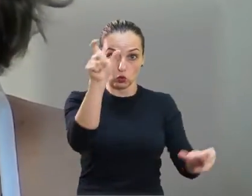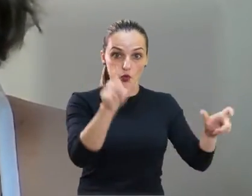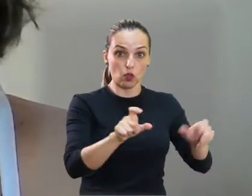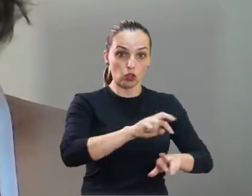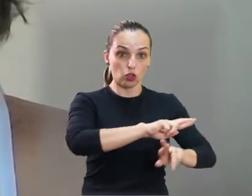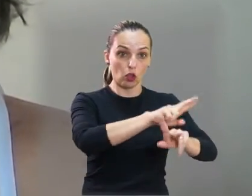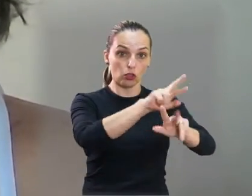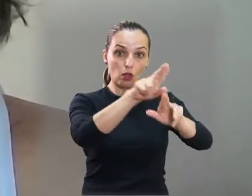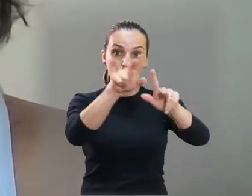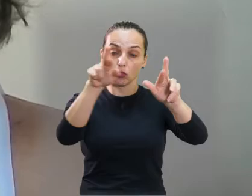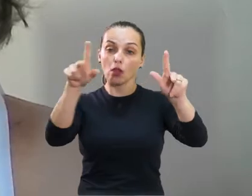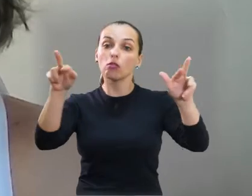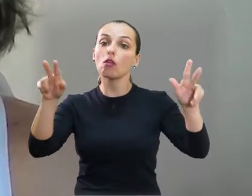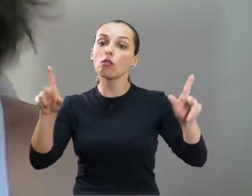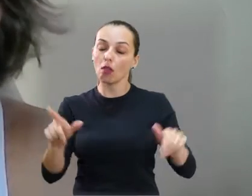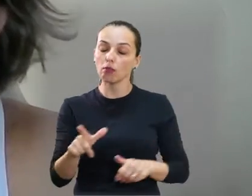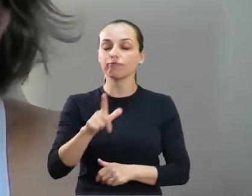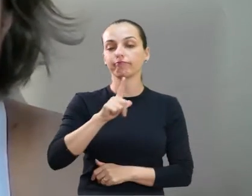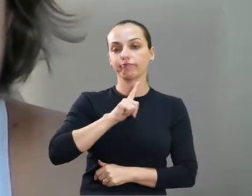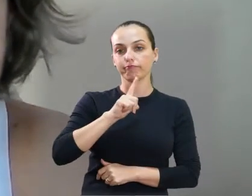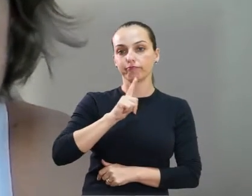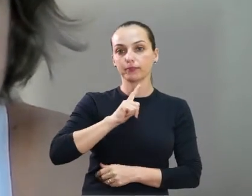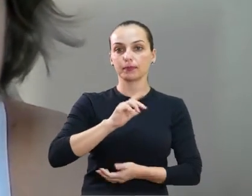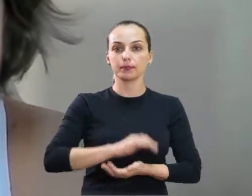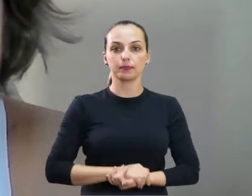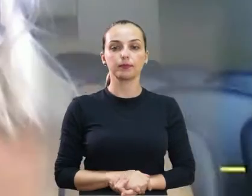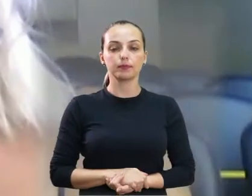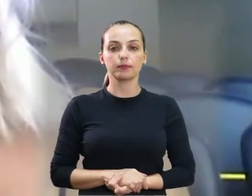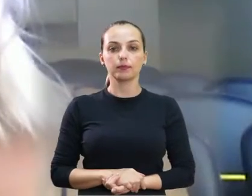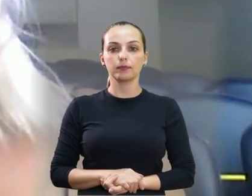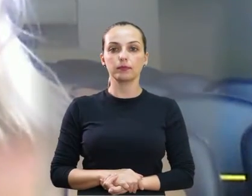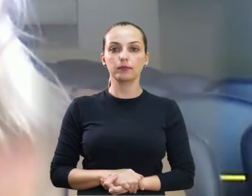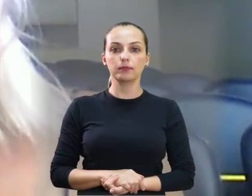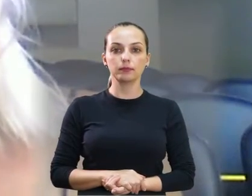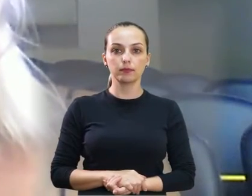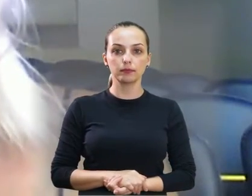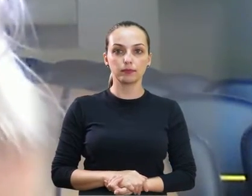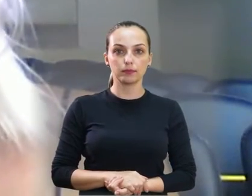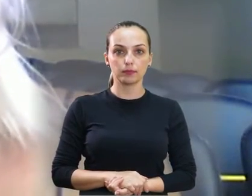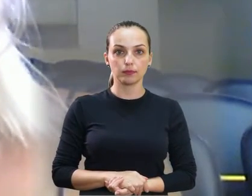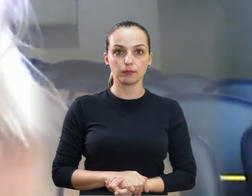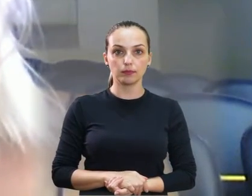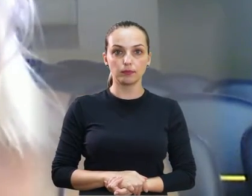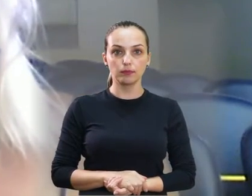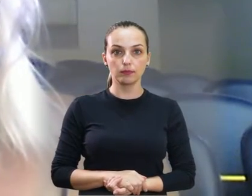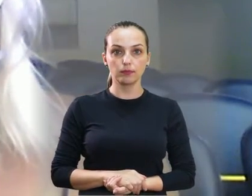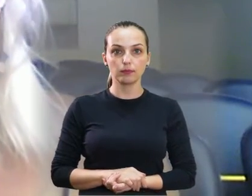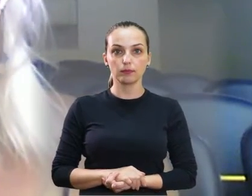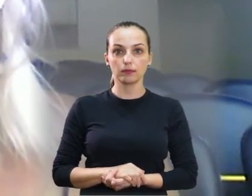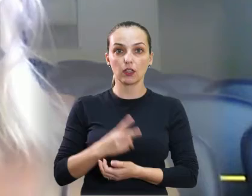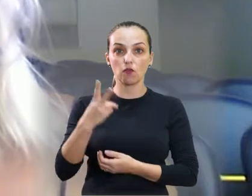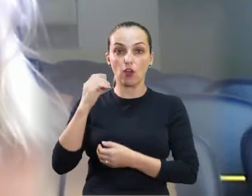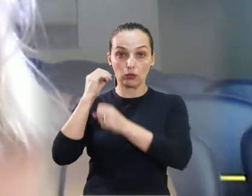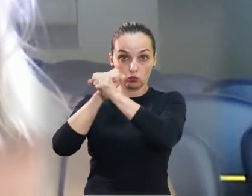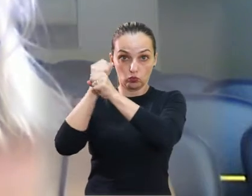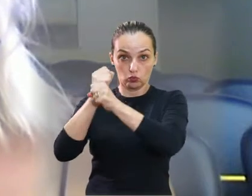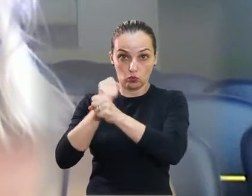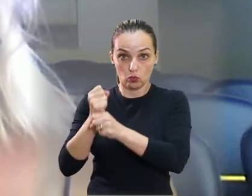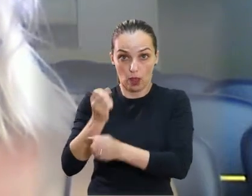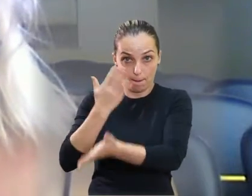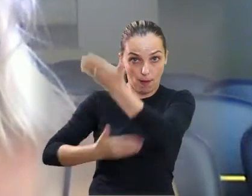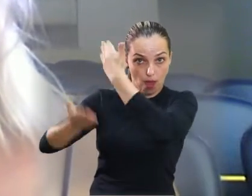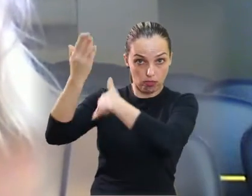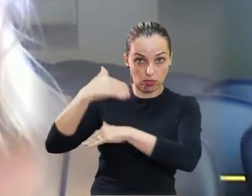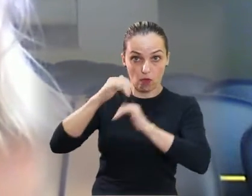excesso, perdem a crítica e se expõem ao risco sexual. Nas últimas 2 décadas, as campanhas de prevenção e de combate